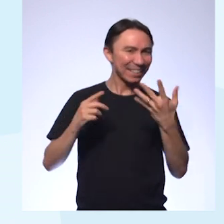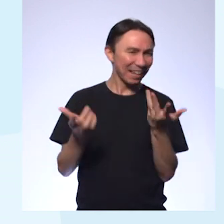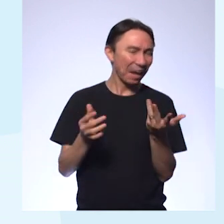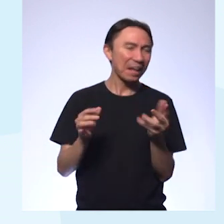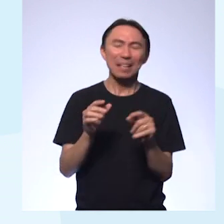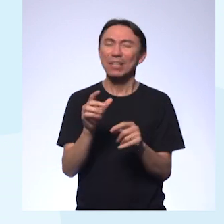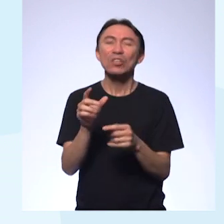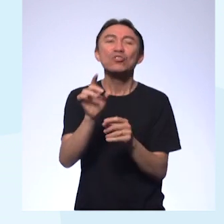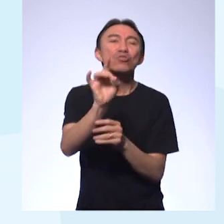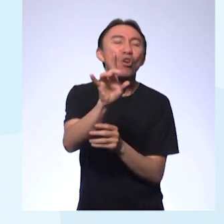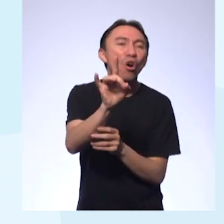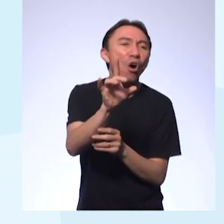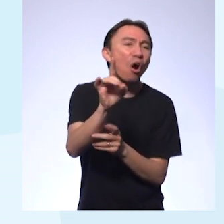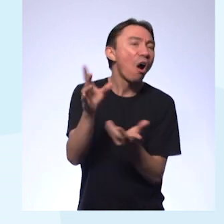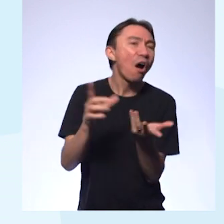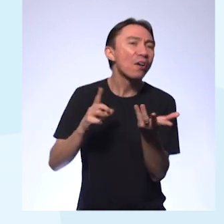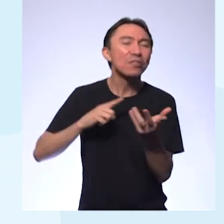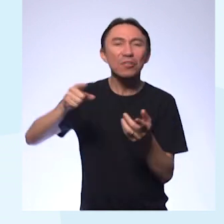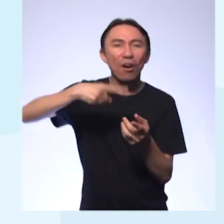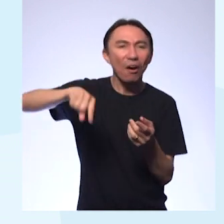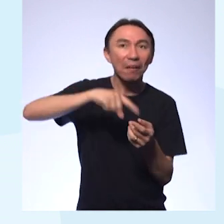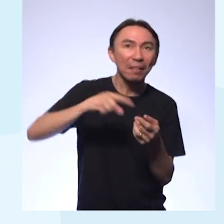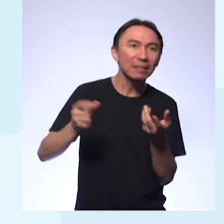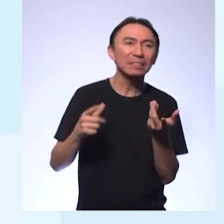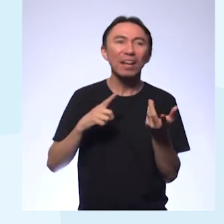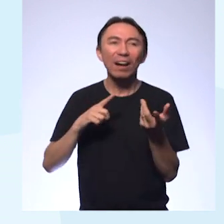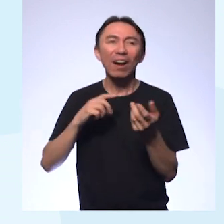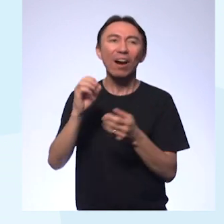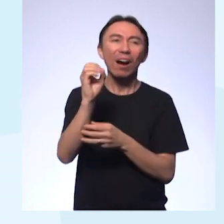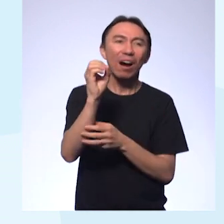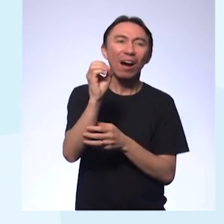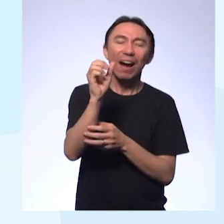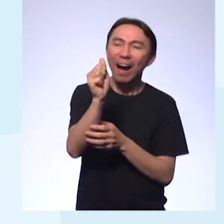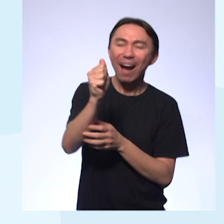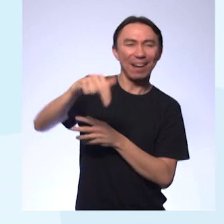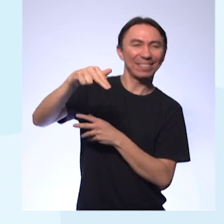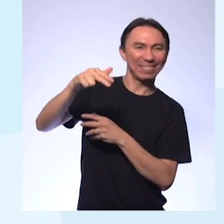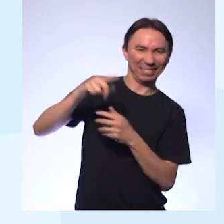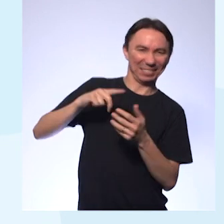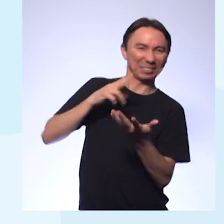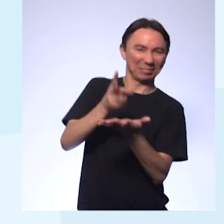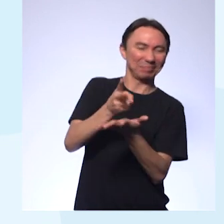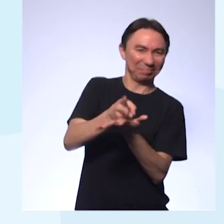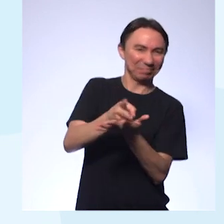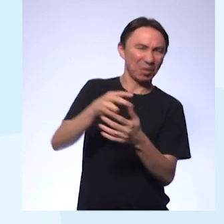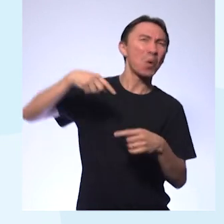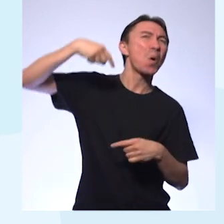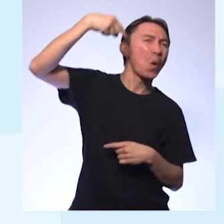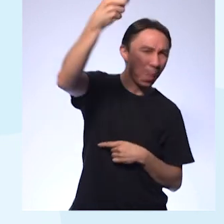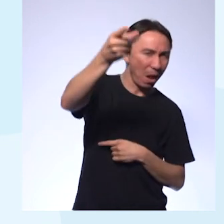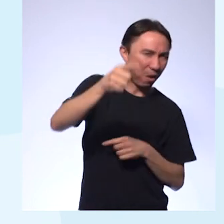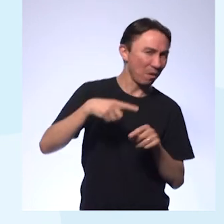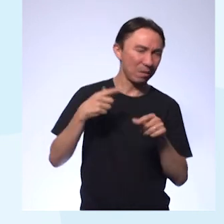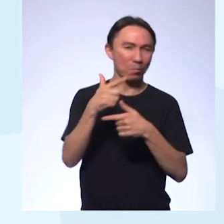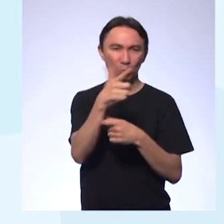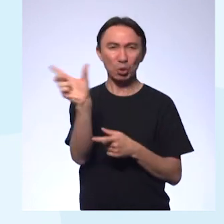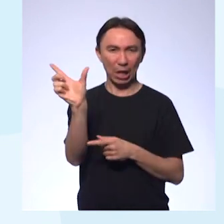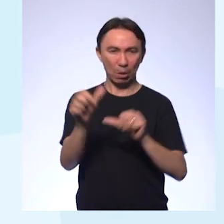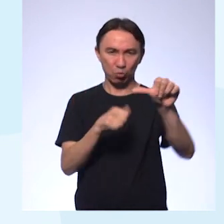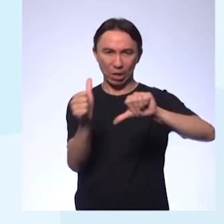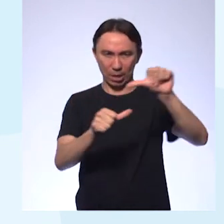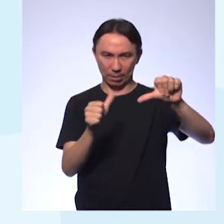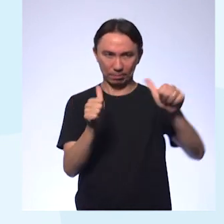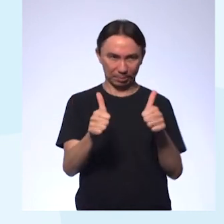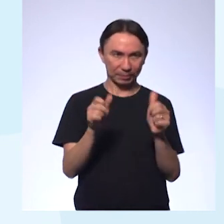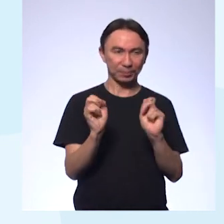vai variar conforme nós estivermos trabalhando com outro tipo de função, que vai ser a próxima aula, tá ok? E